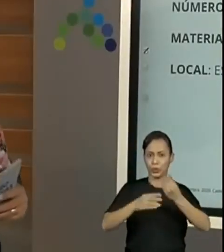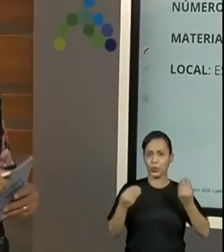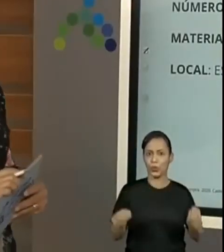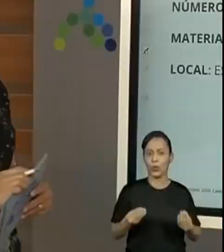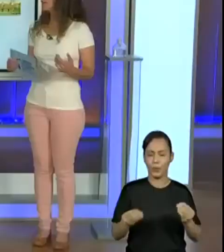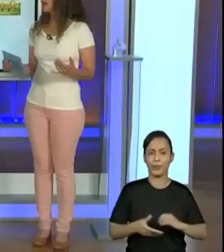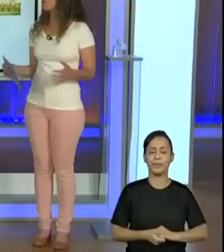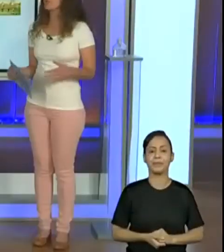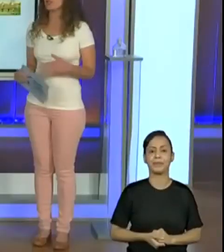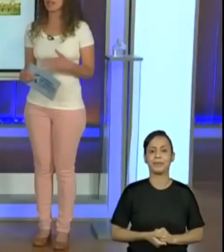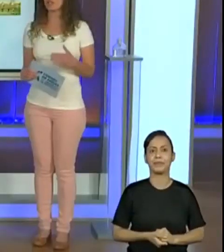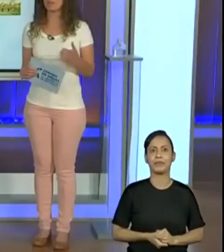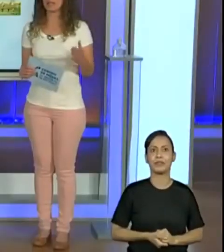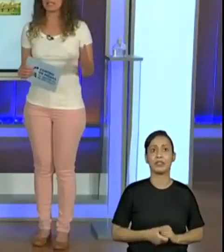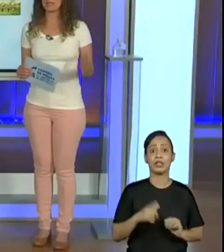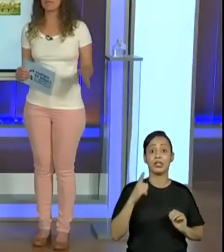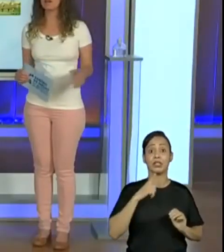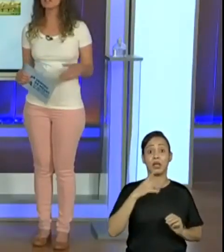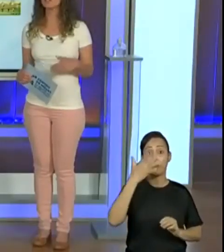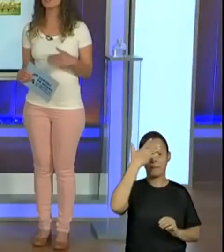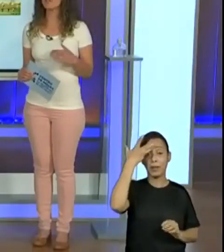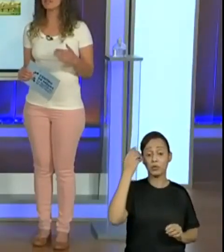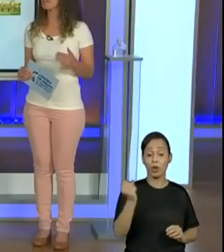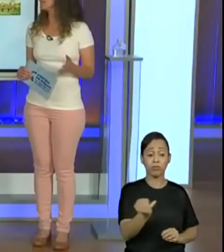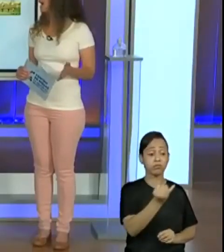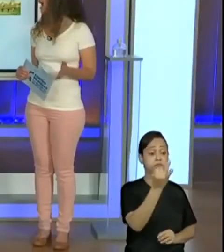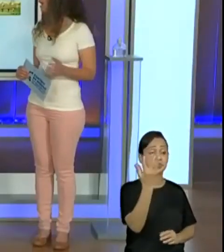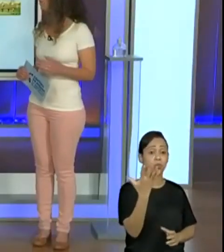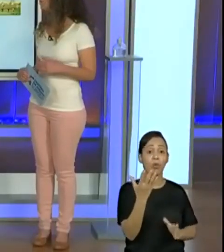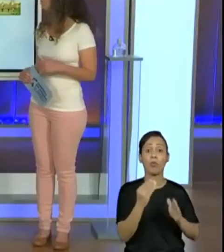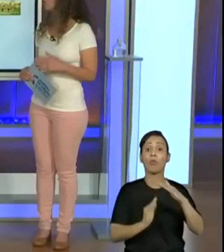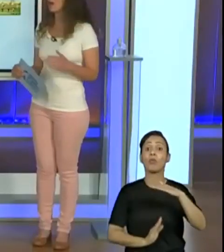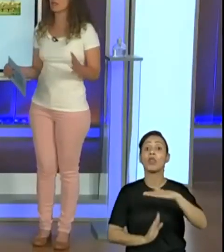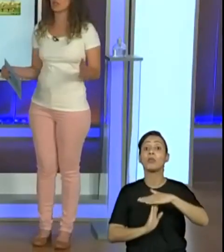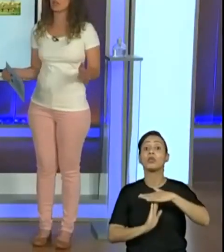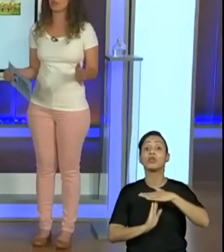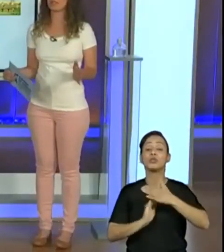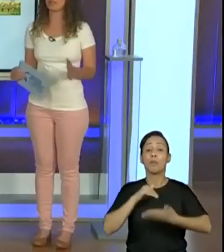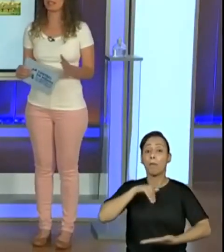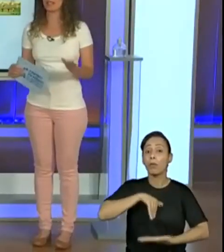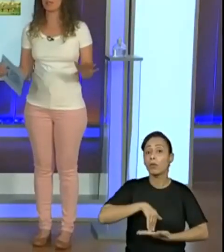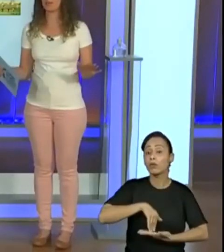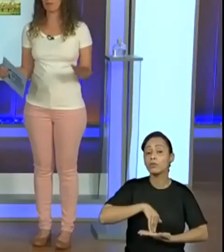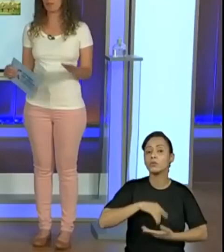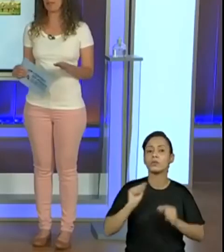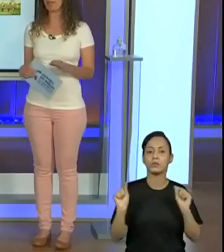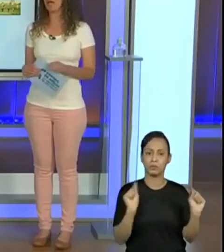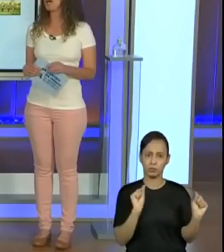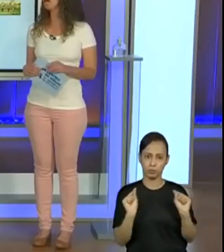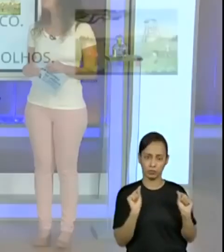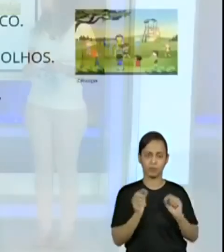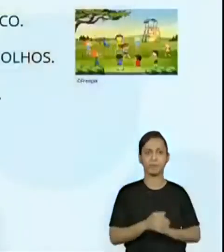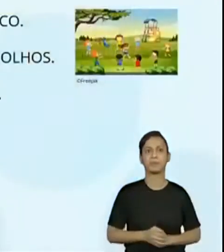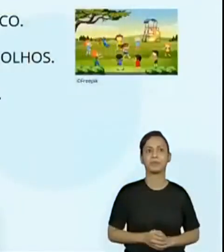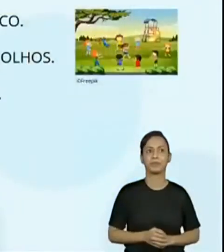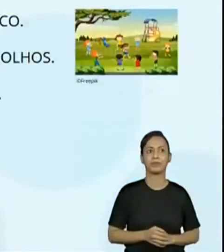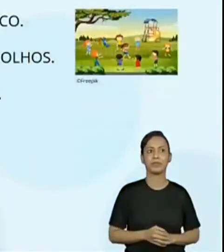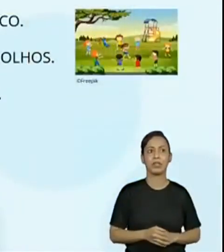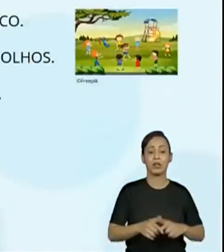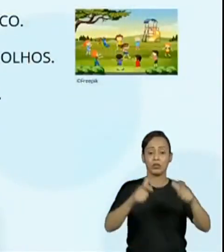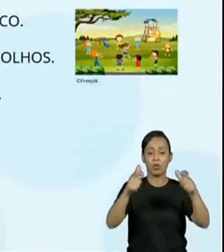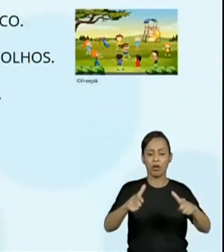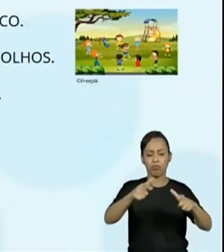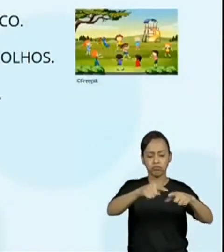brincadeira? Normalmente vem lá a quantidade de participantes, o material, o local que a gente precisa ali para poder brincar. Muito